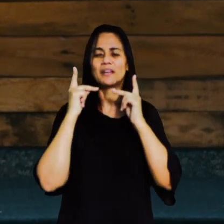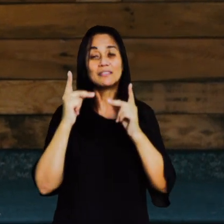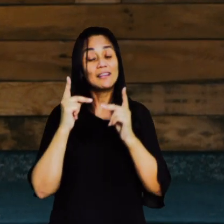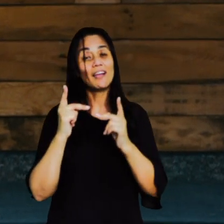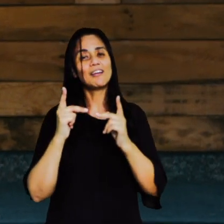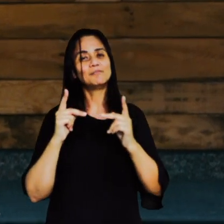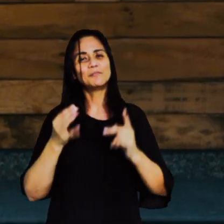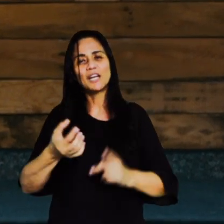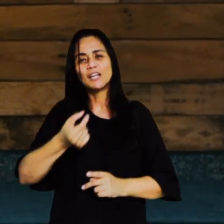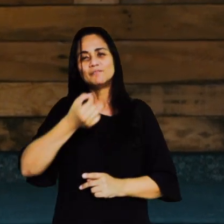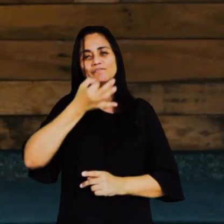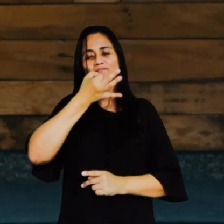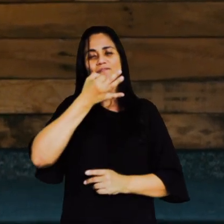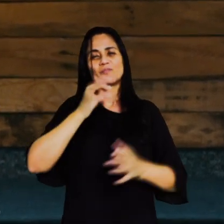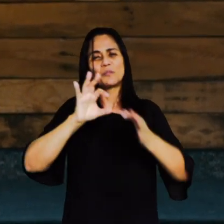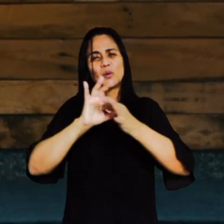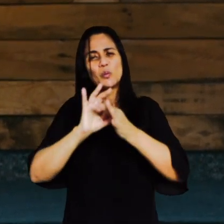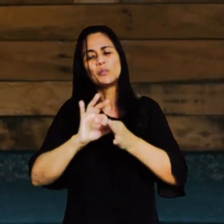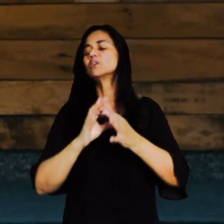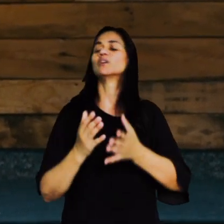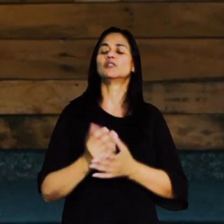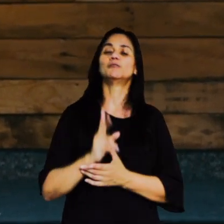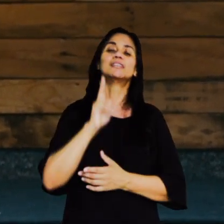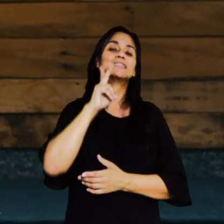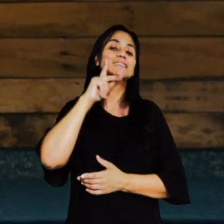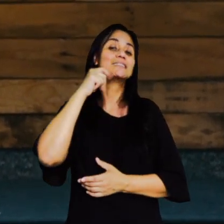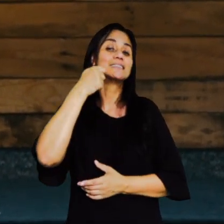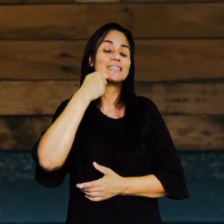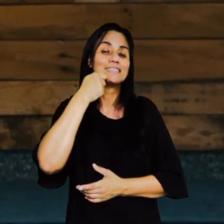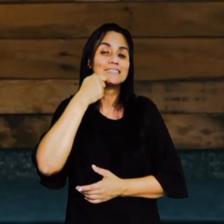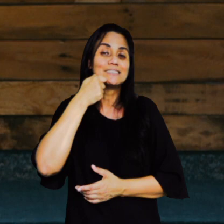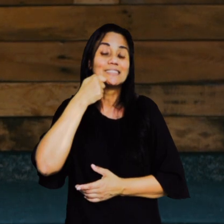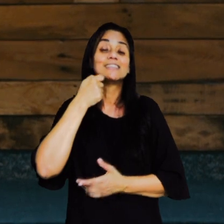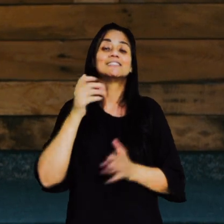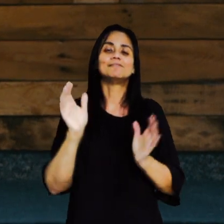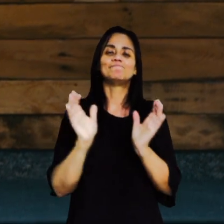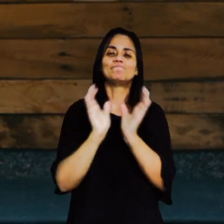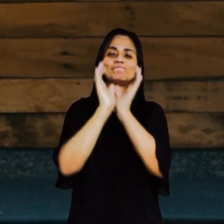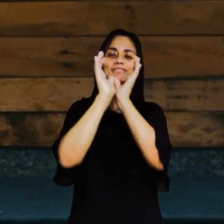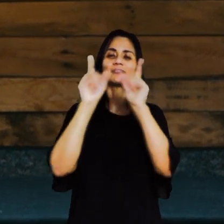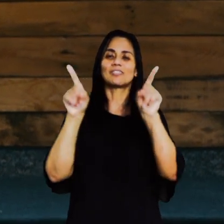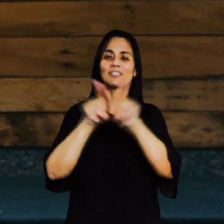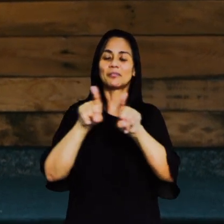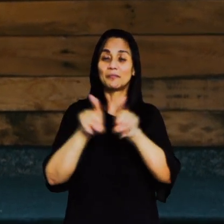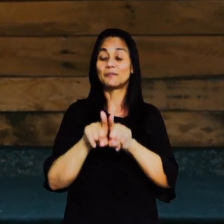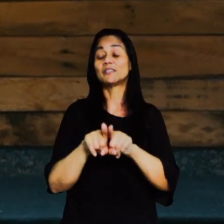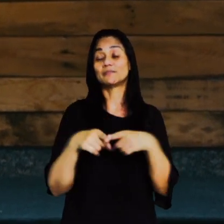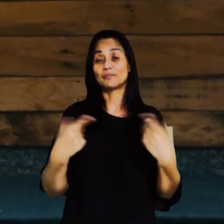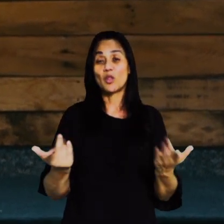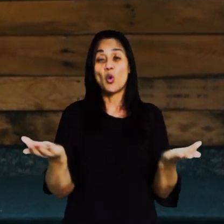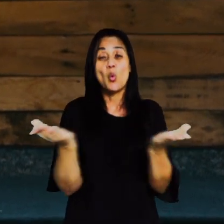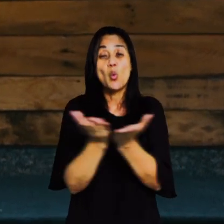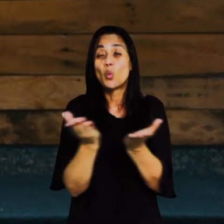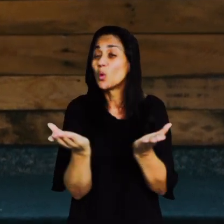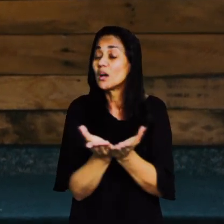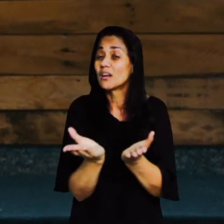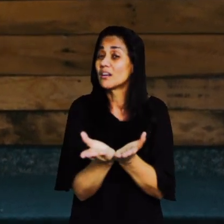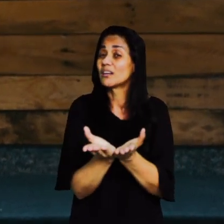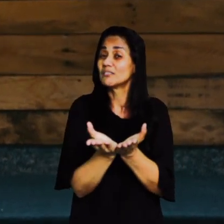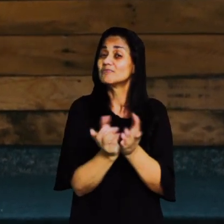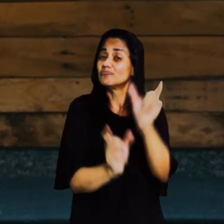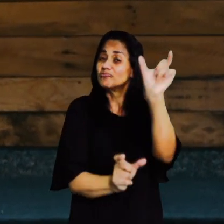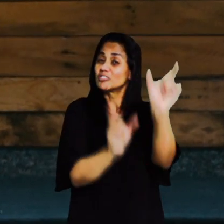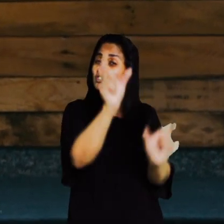para participar da Santa Ceia. É algo que o crente faz